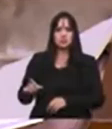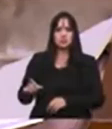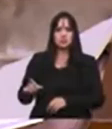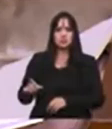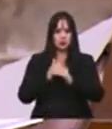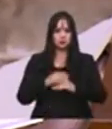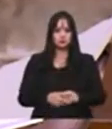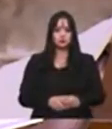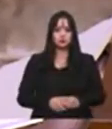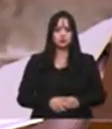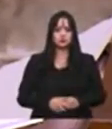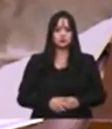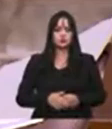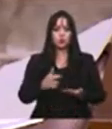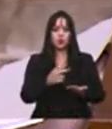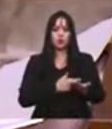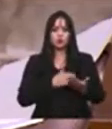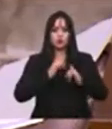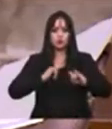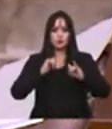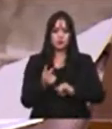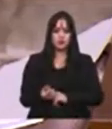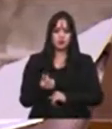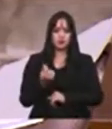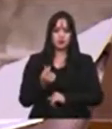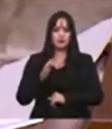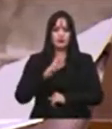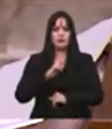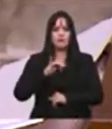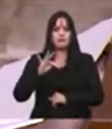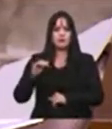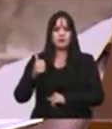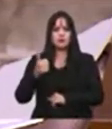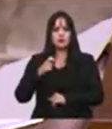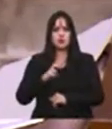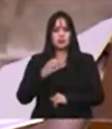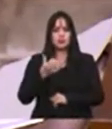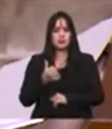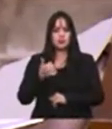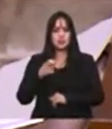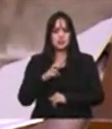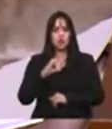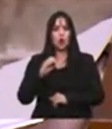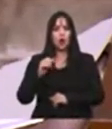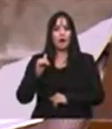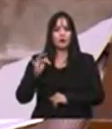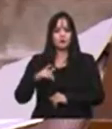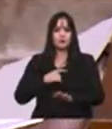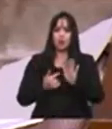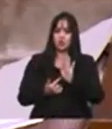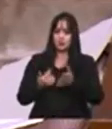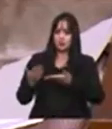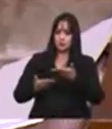igualmente o relatório de informação financeira, RIF 15615 do COAF, que aponta o